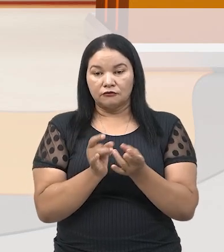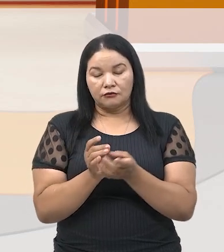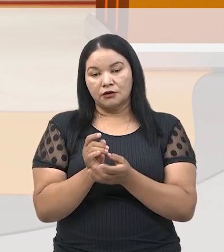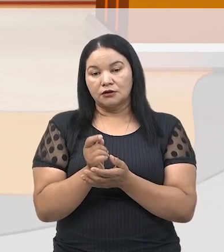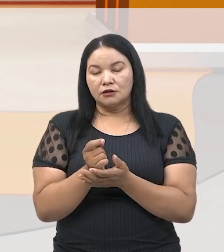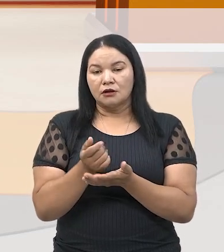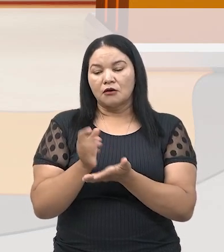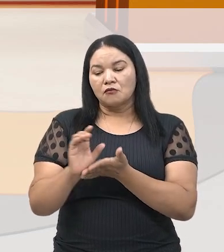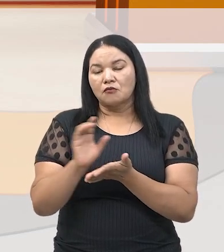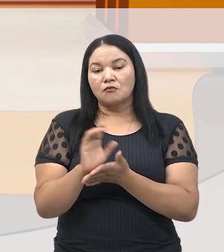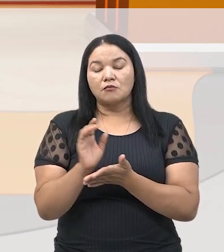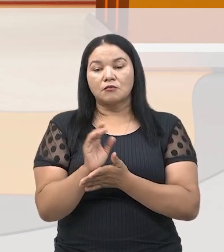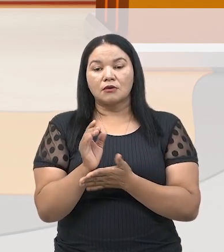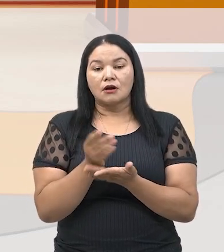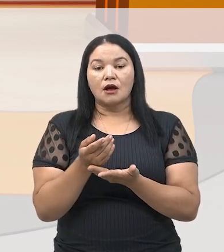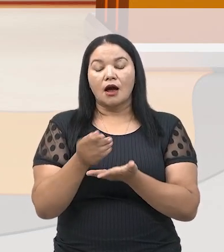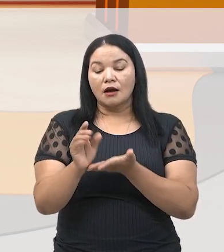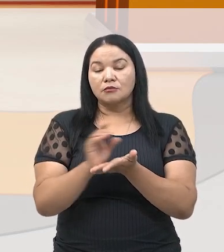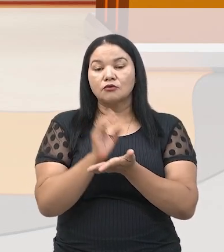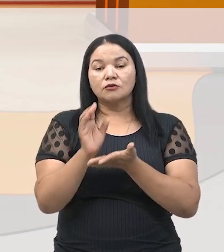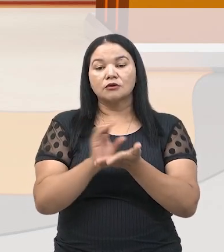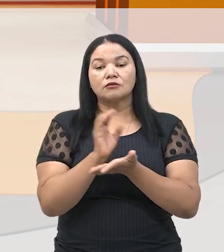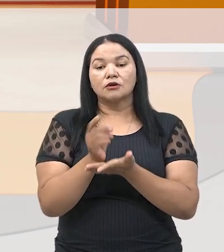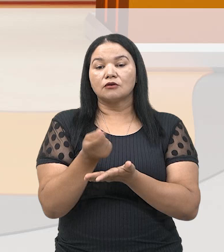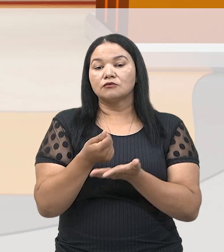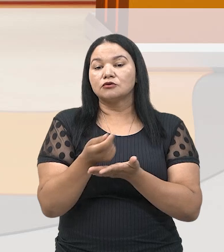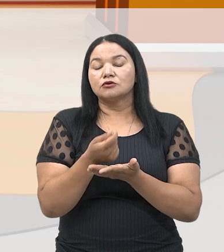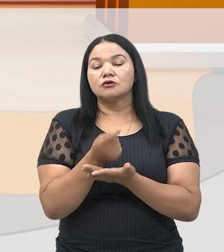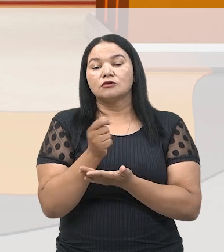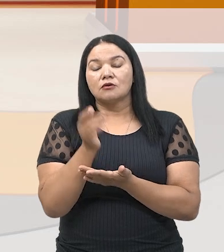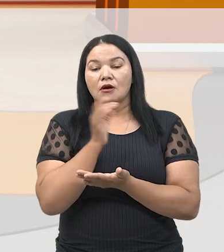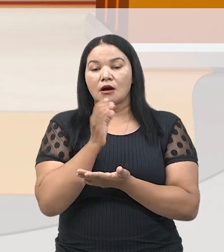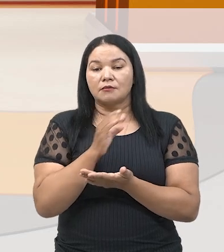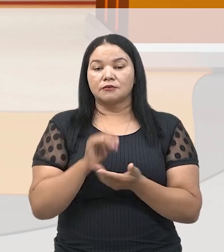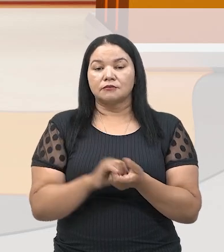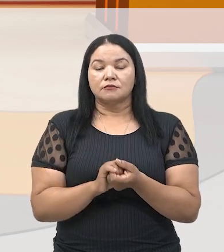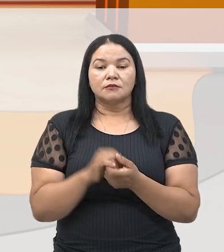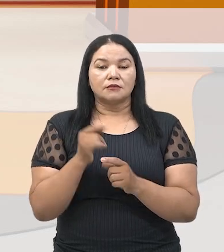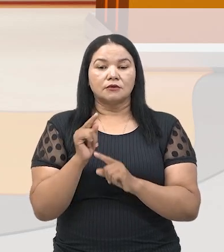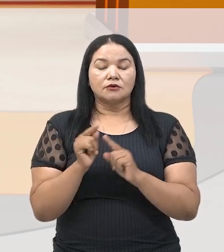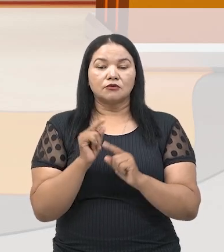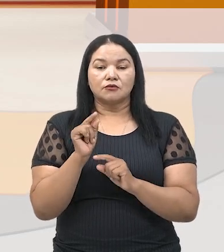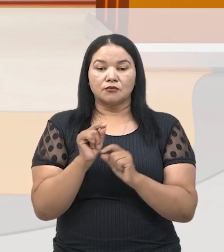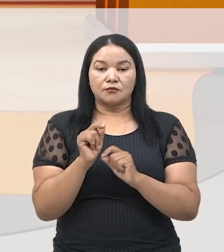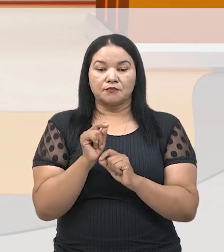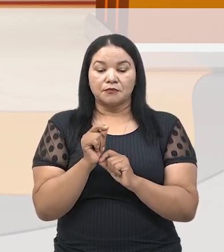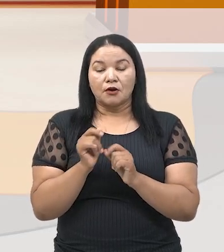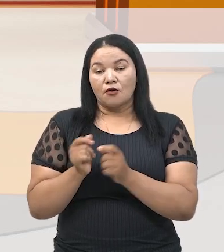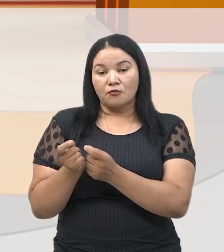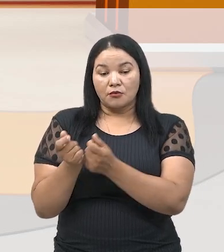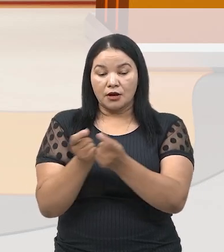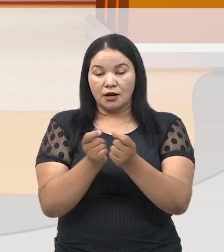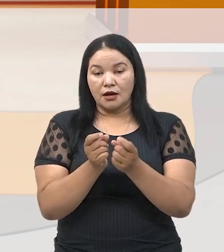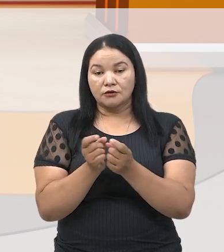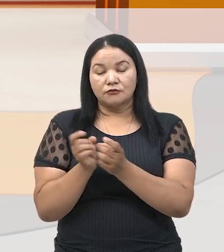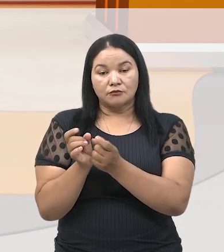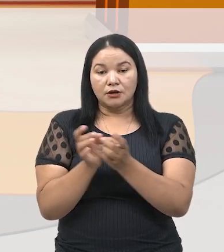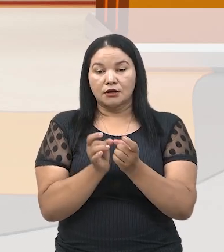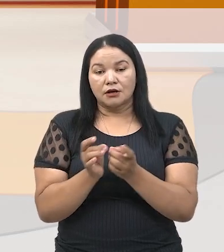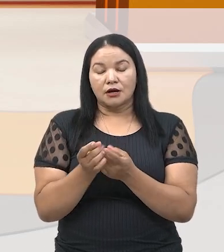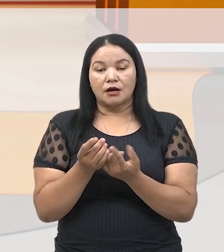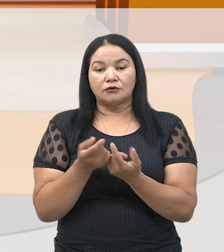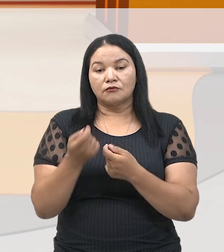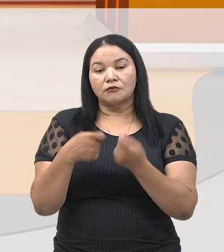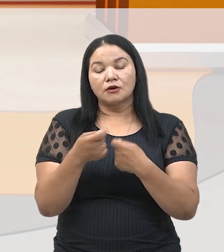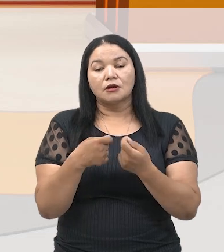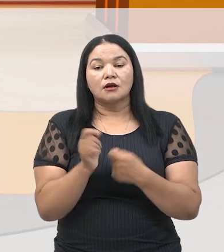busca de lucros rápidos. Vai agravar a instabilidade do mercado financeiro. O que isso quer dizer, né? Seria